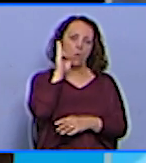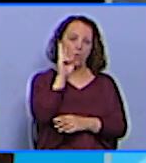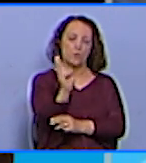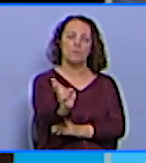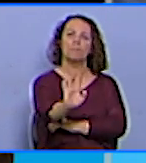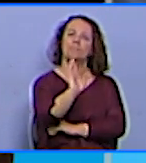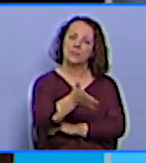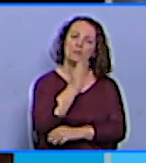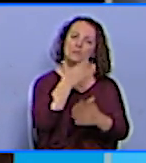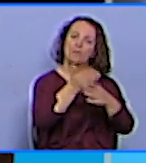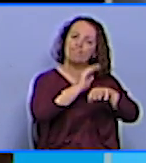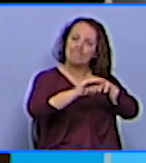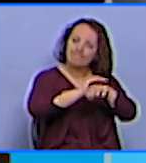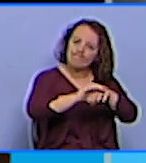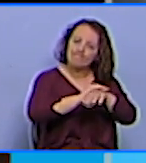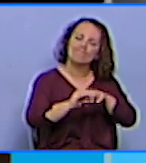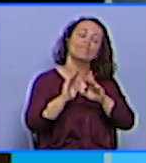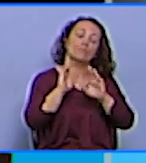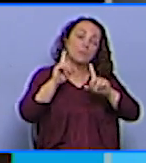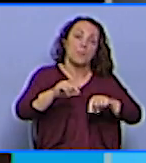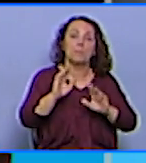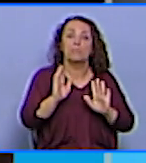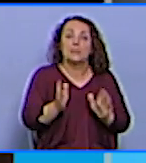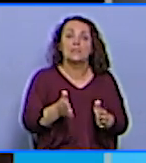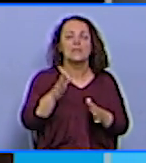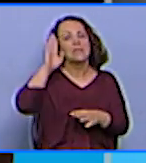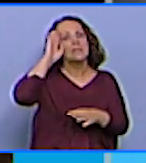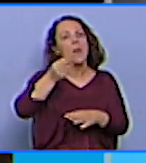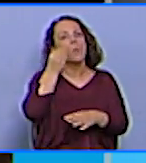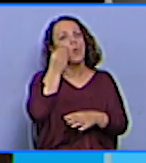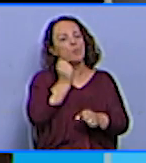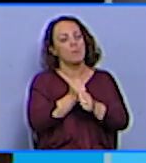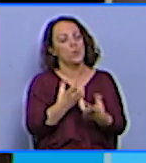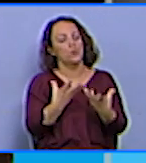preciso acarinhá-los e é preciso também saber trabalhar com eles.